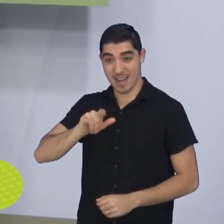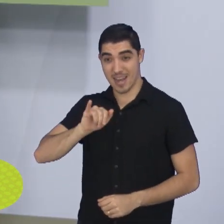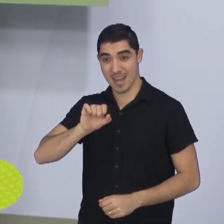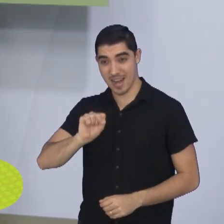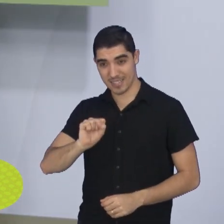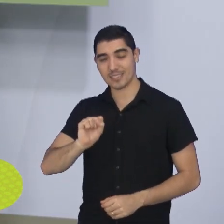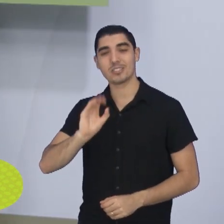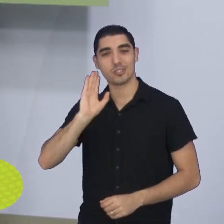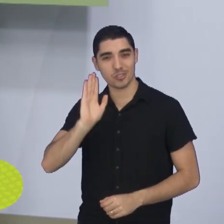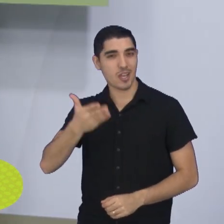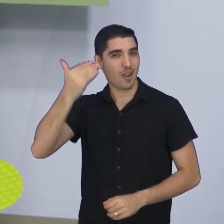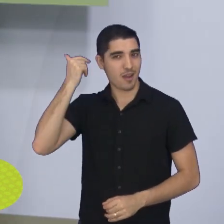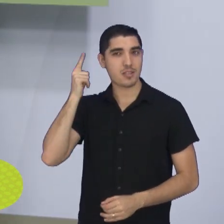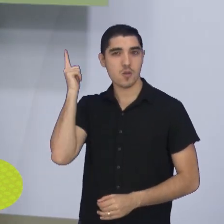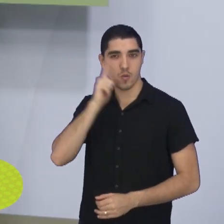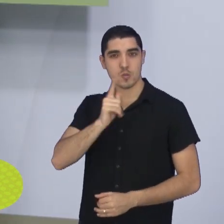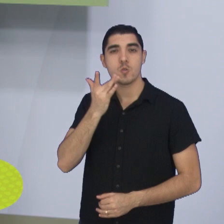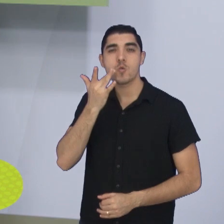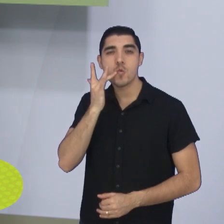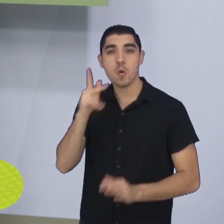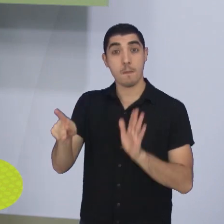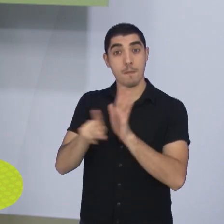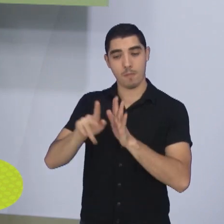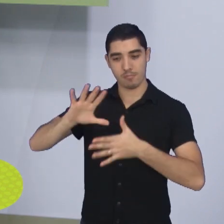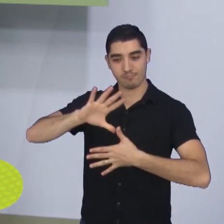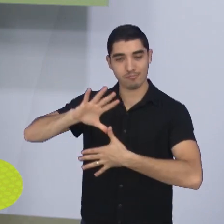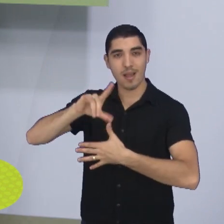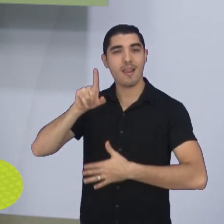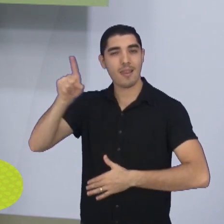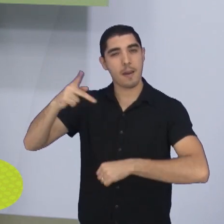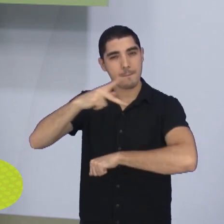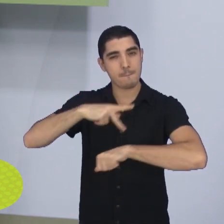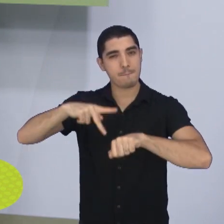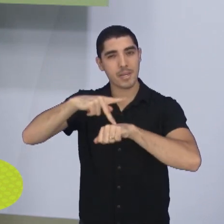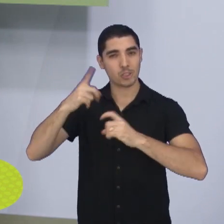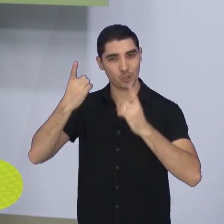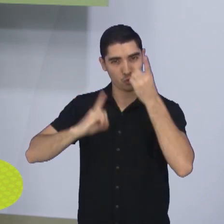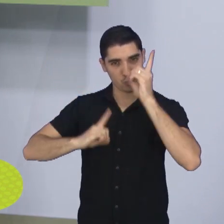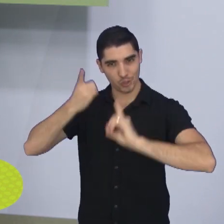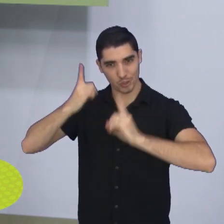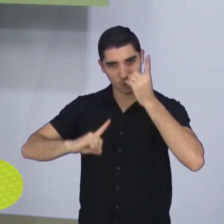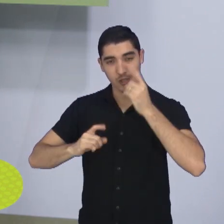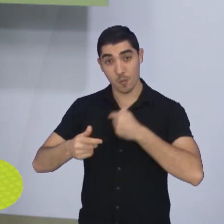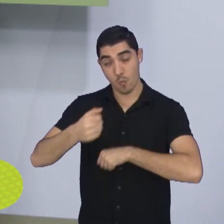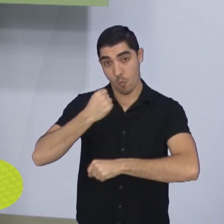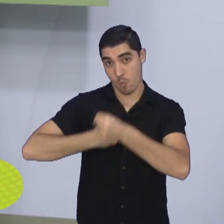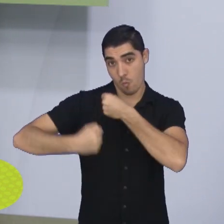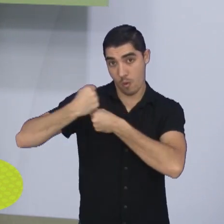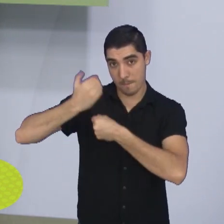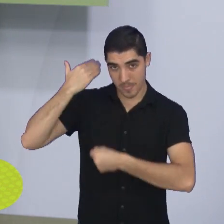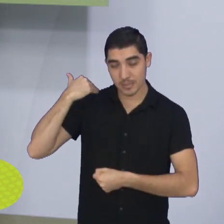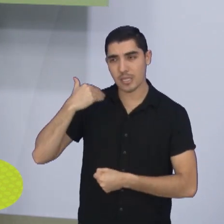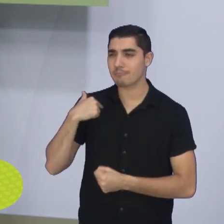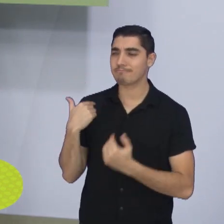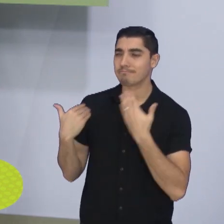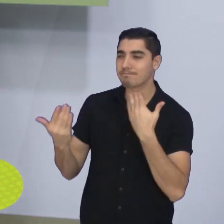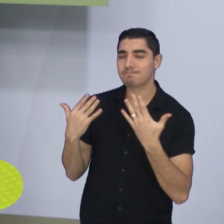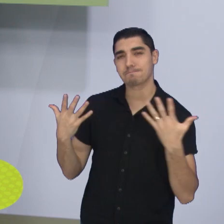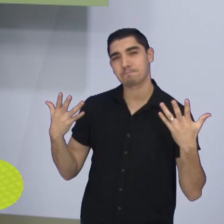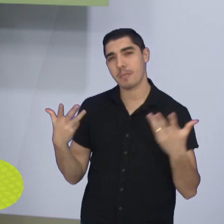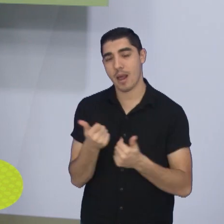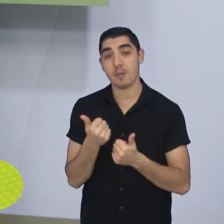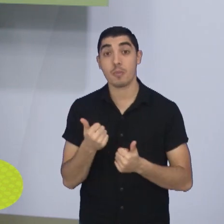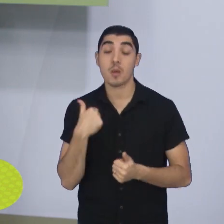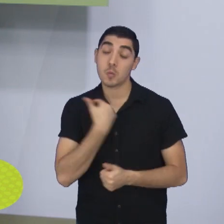quando venceu o ouro pan-americano no Chile no final do ano passado. Foi muito bacana o papo com ela. A gente torce para